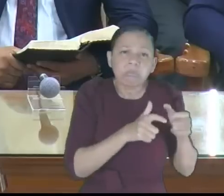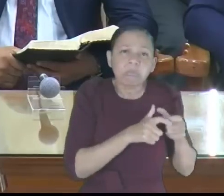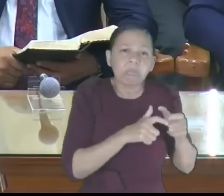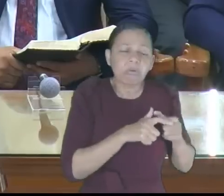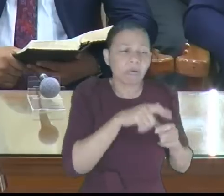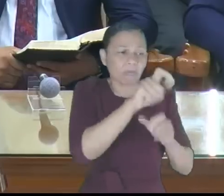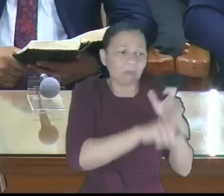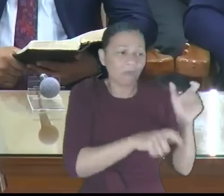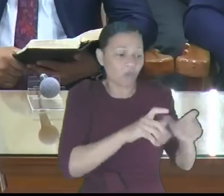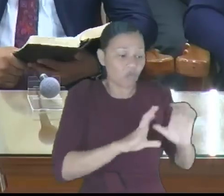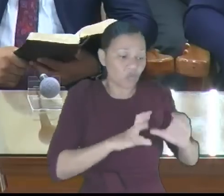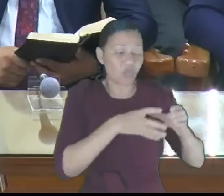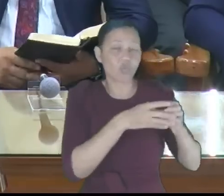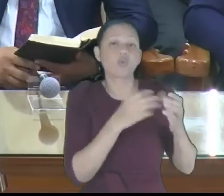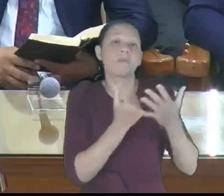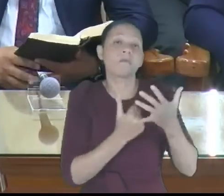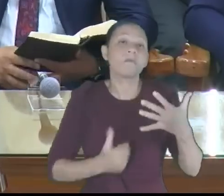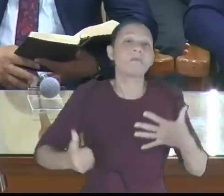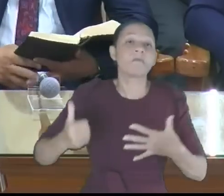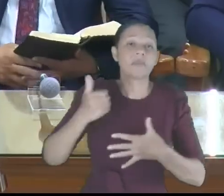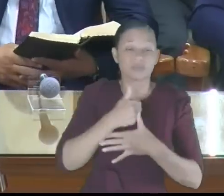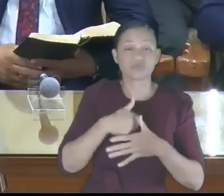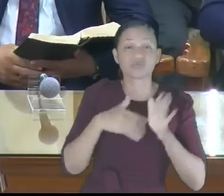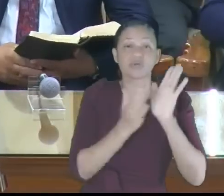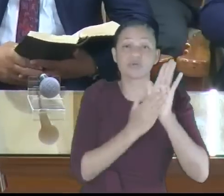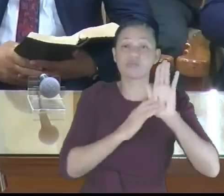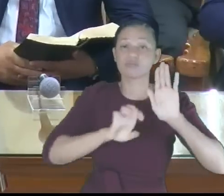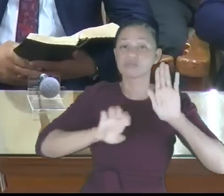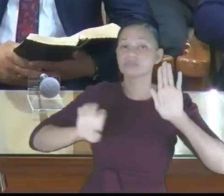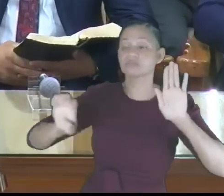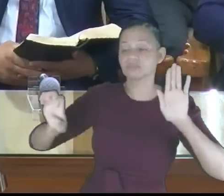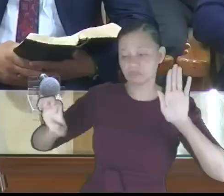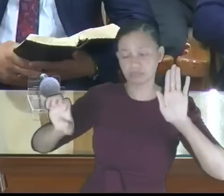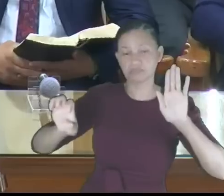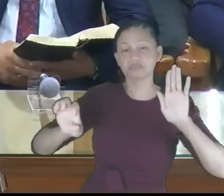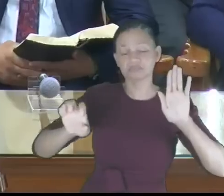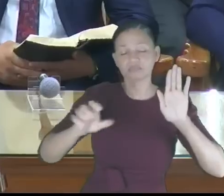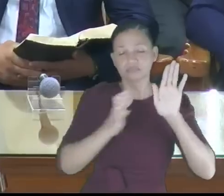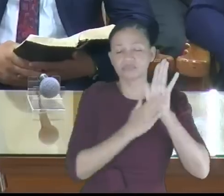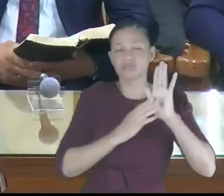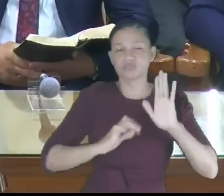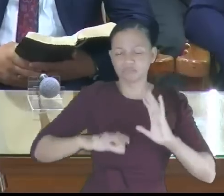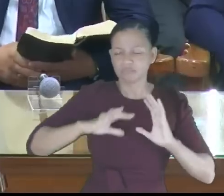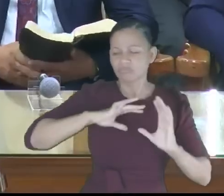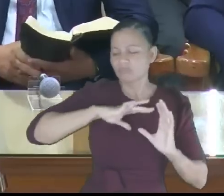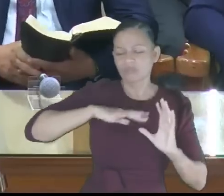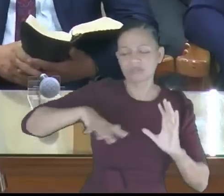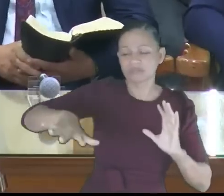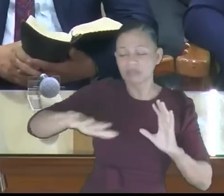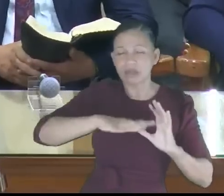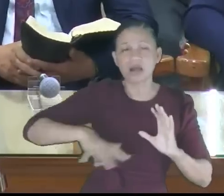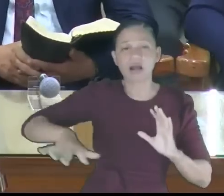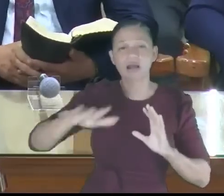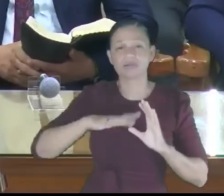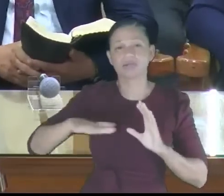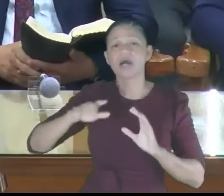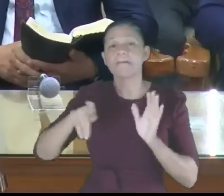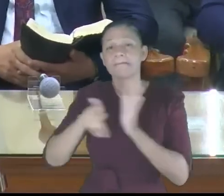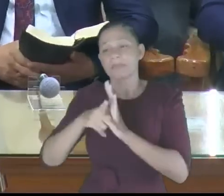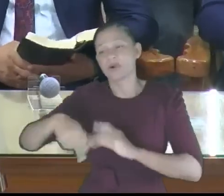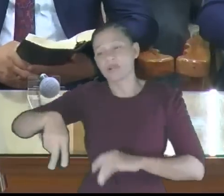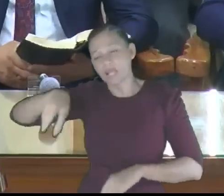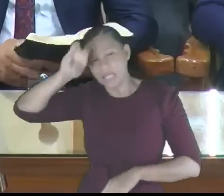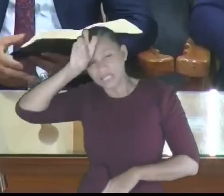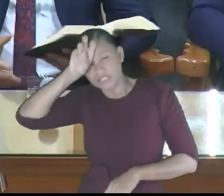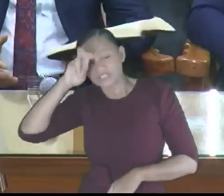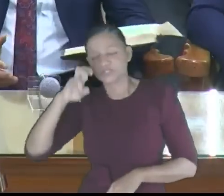classe privilegiada chamada escribas. Isso no mundo egípcio, no mundo cananeu, no mundo hitita, no mundo